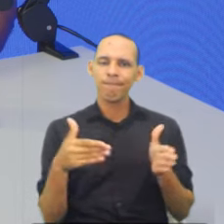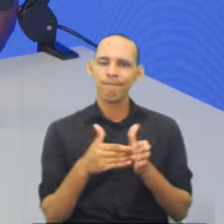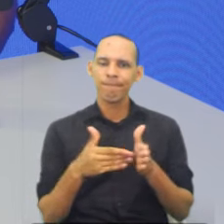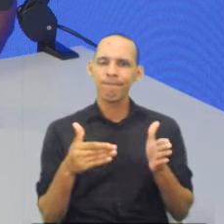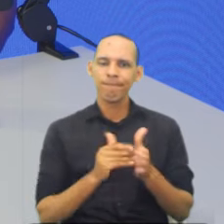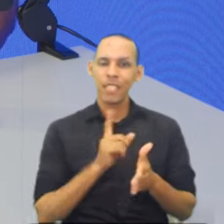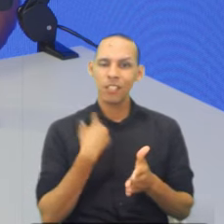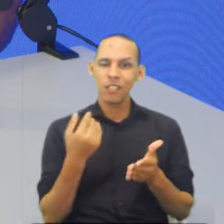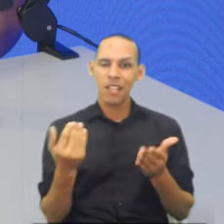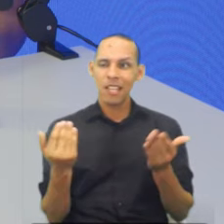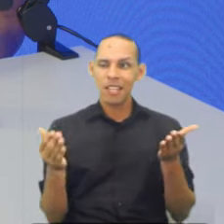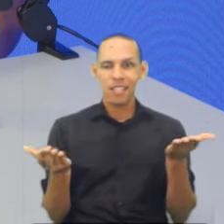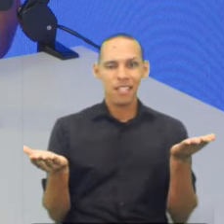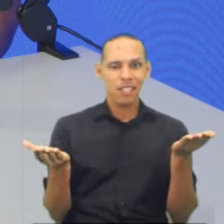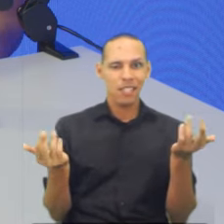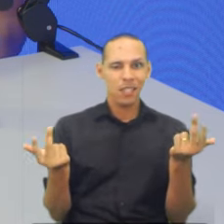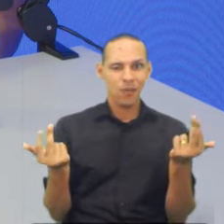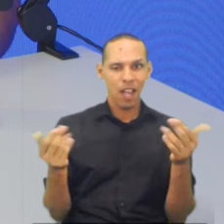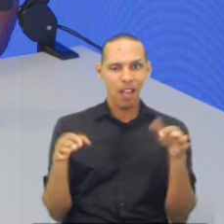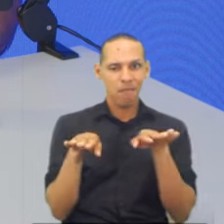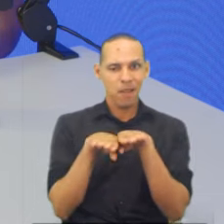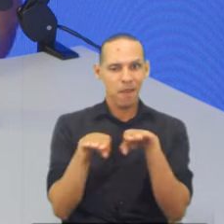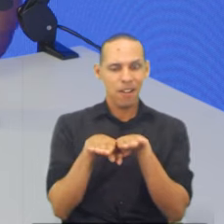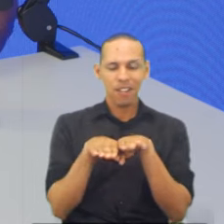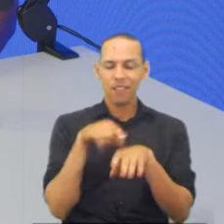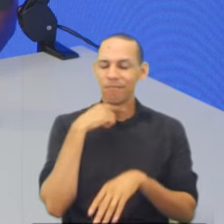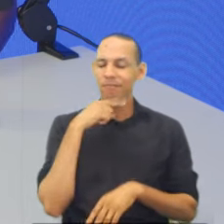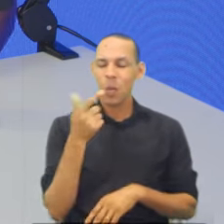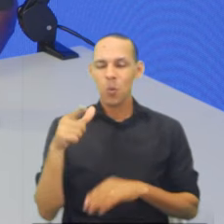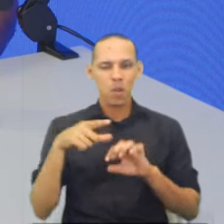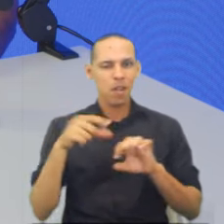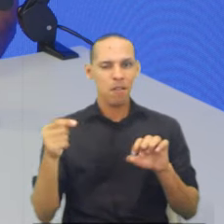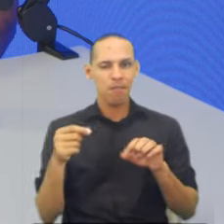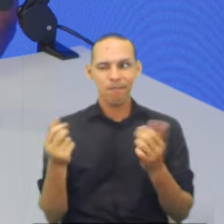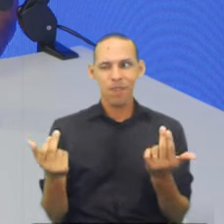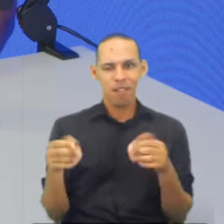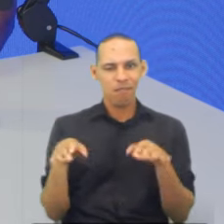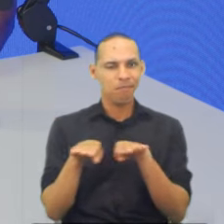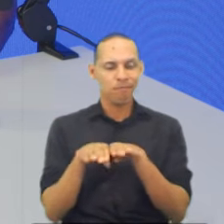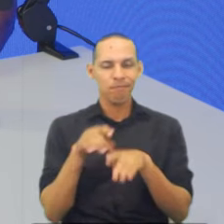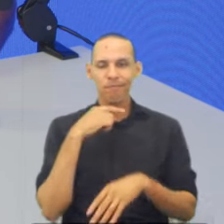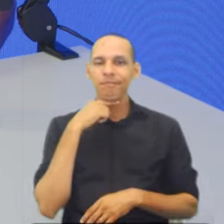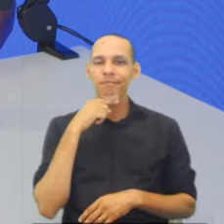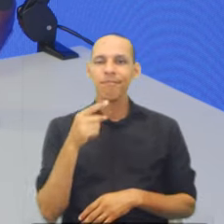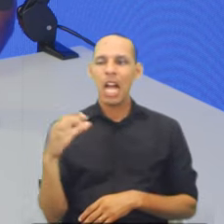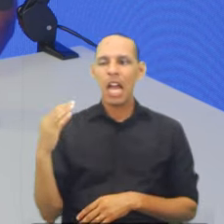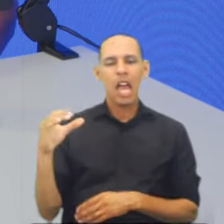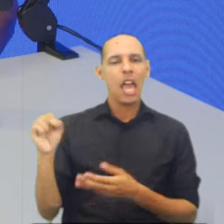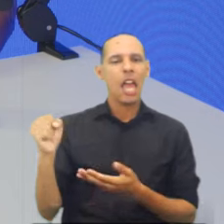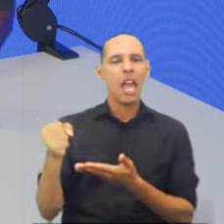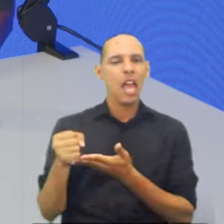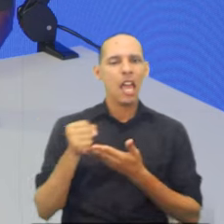a gente de de estar na mesma linha de largada de outras pessoas que estão empreendendo eh do crédito até acessibilidade